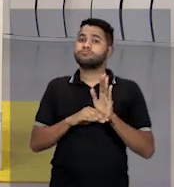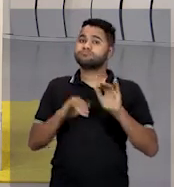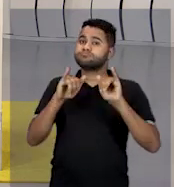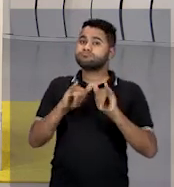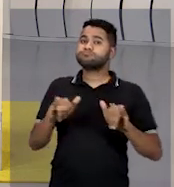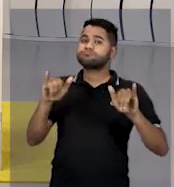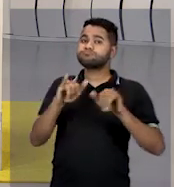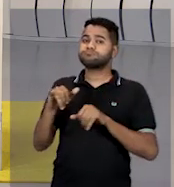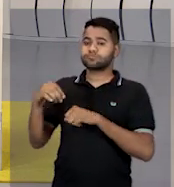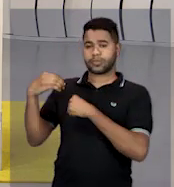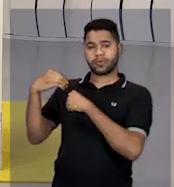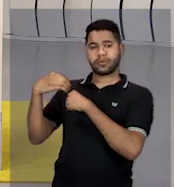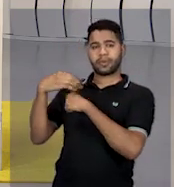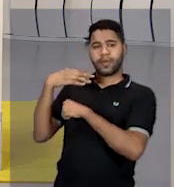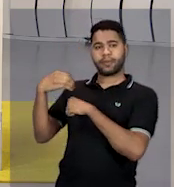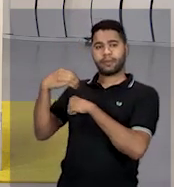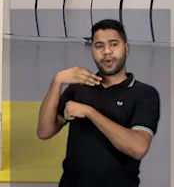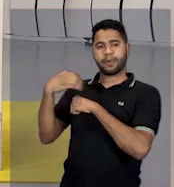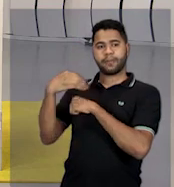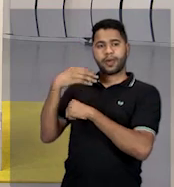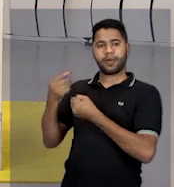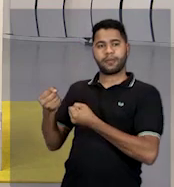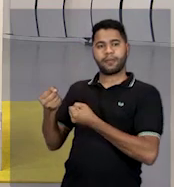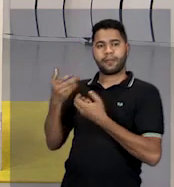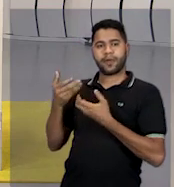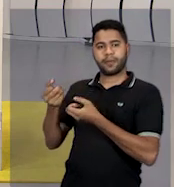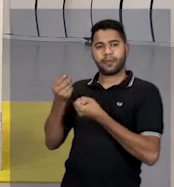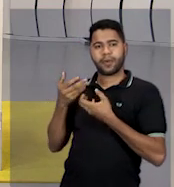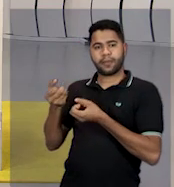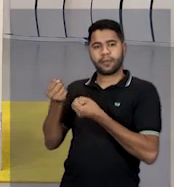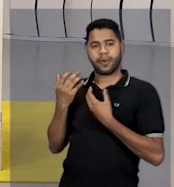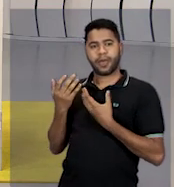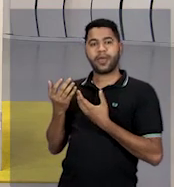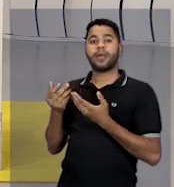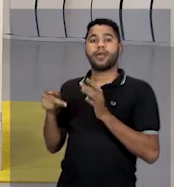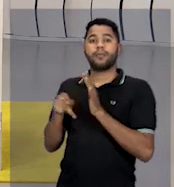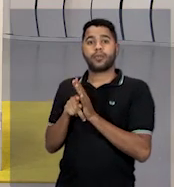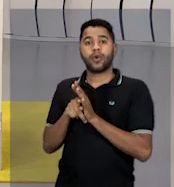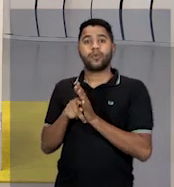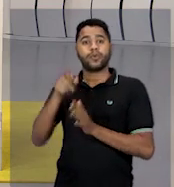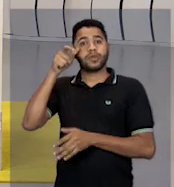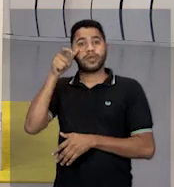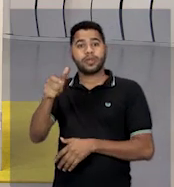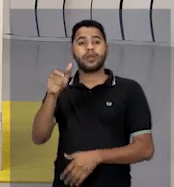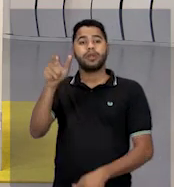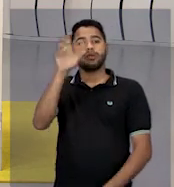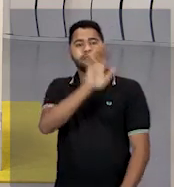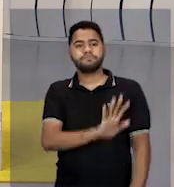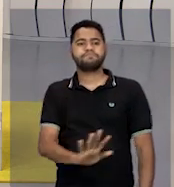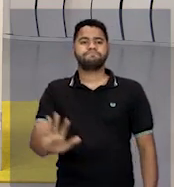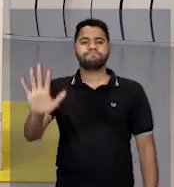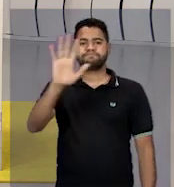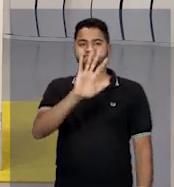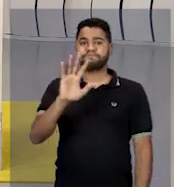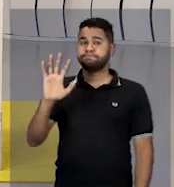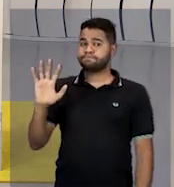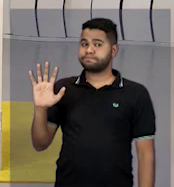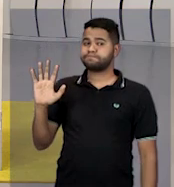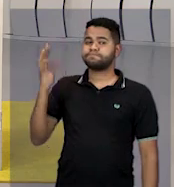informar de fatos de interesse público, tá? Então, são